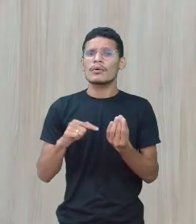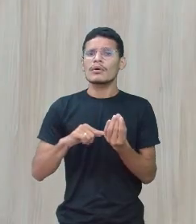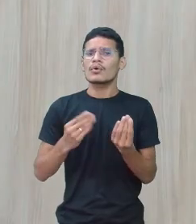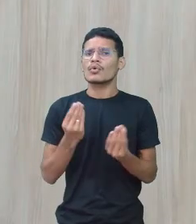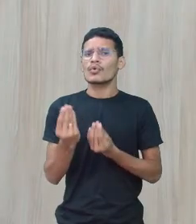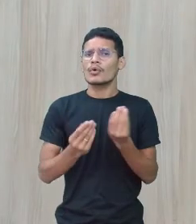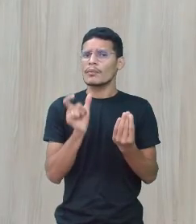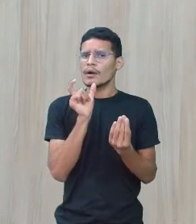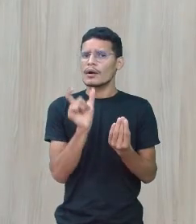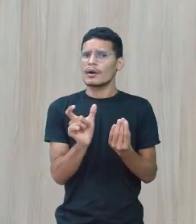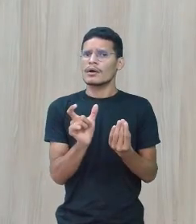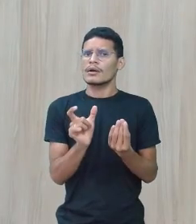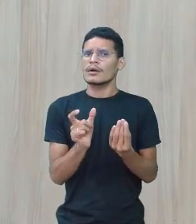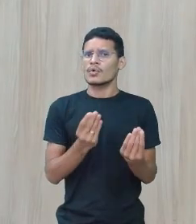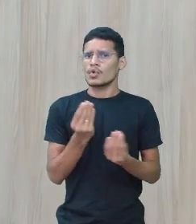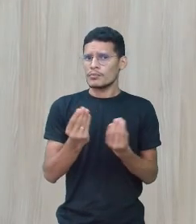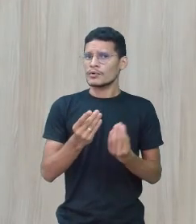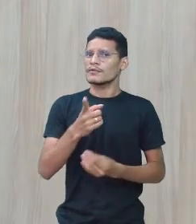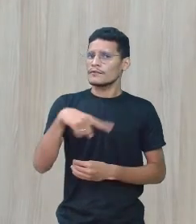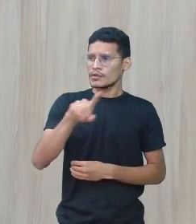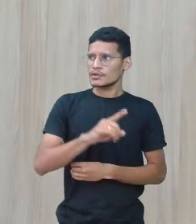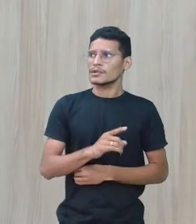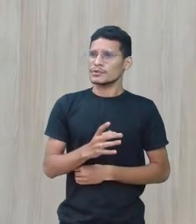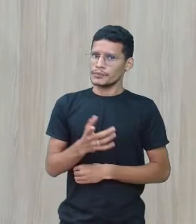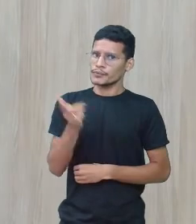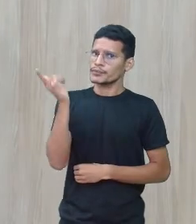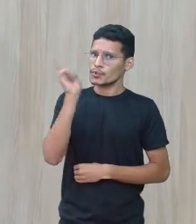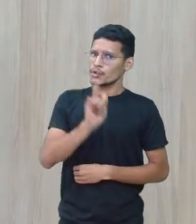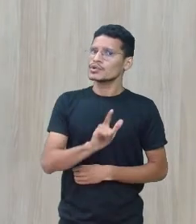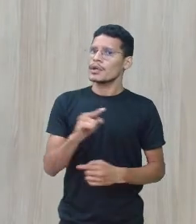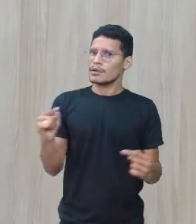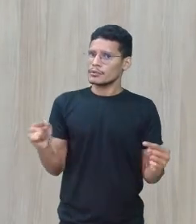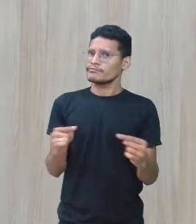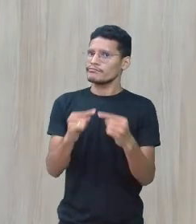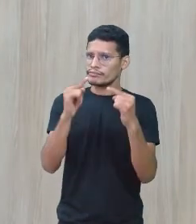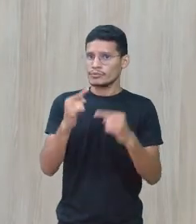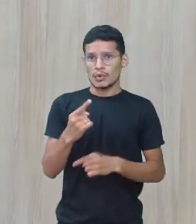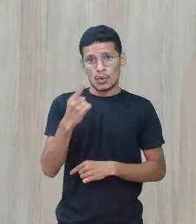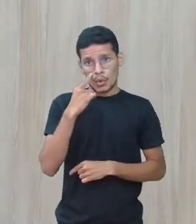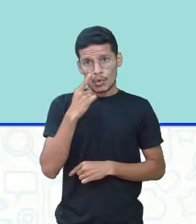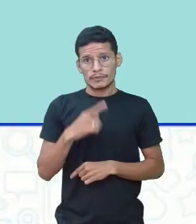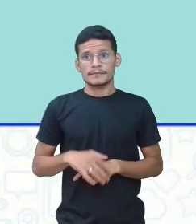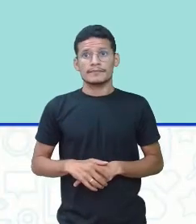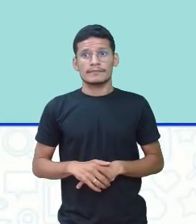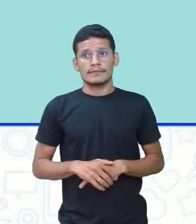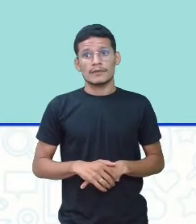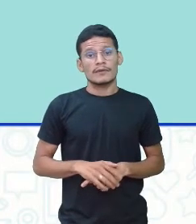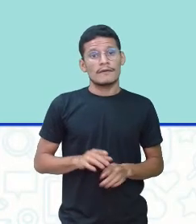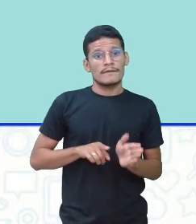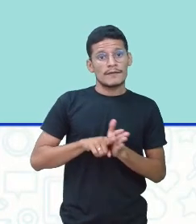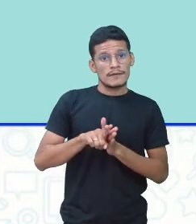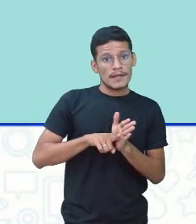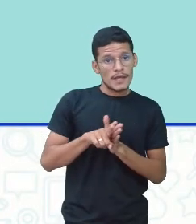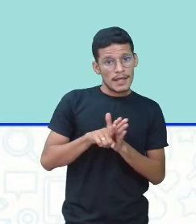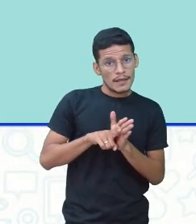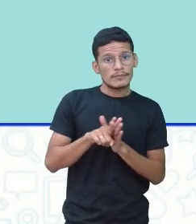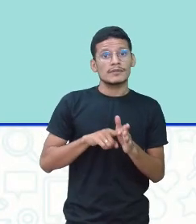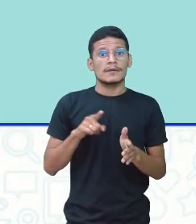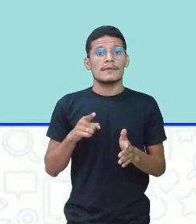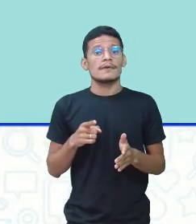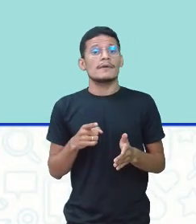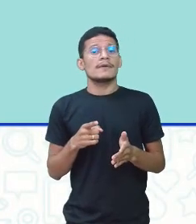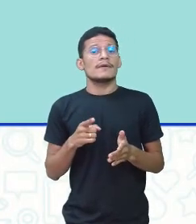dessa conjunção? Eu acho que vocês conseguem desvendar. Ó, fizemos a pesquisa como